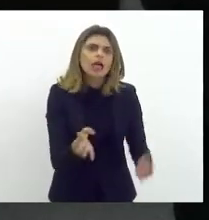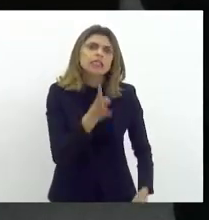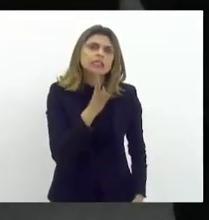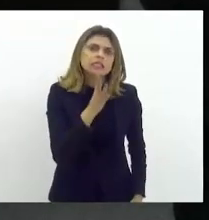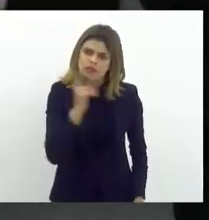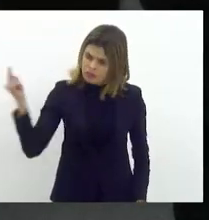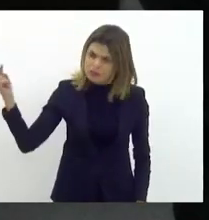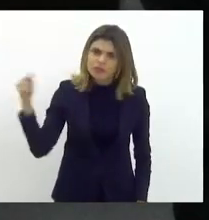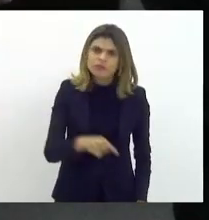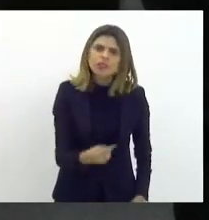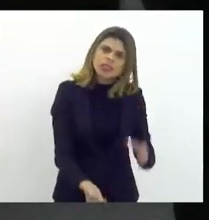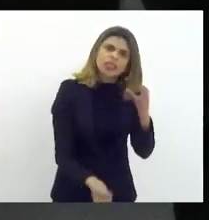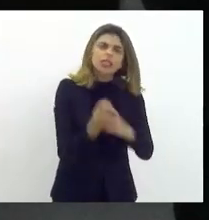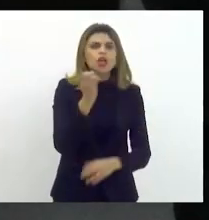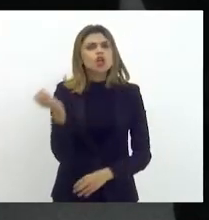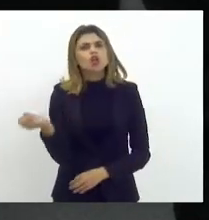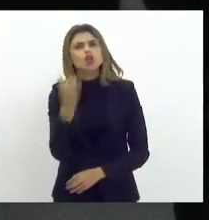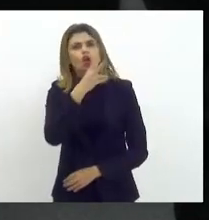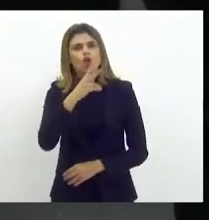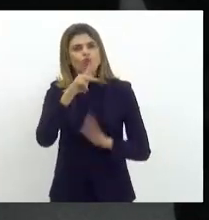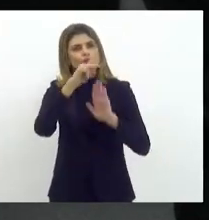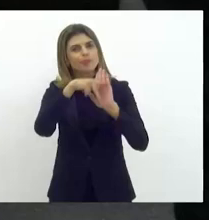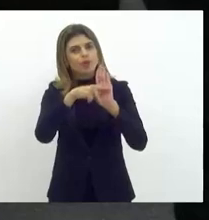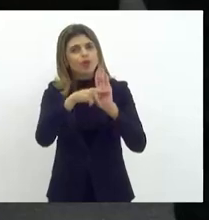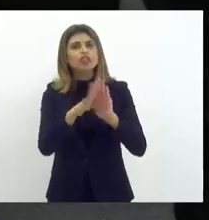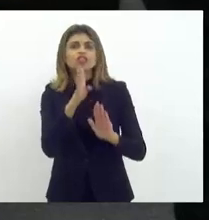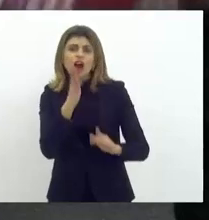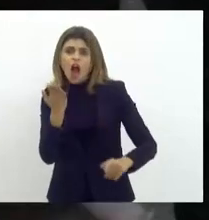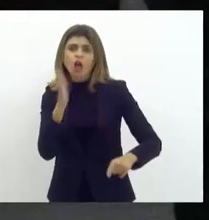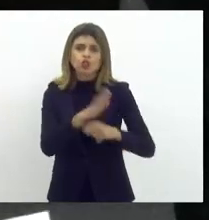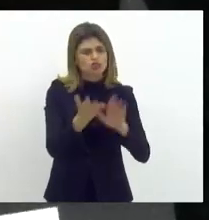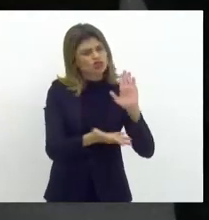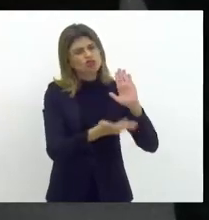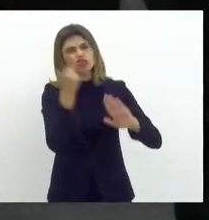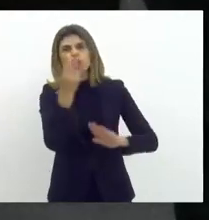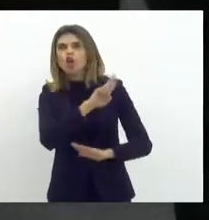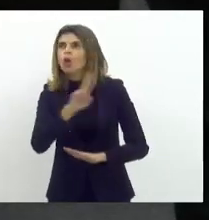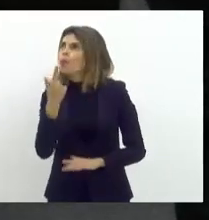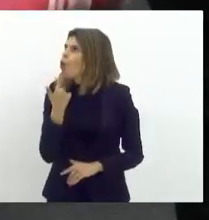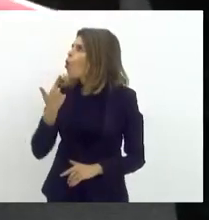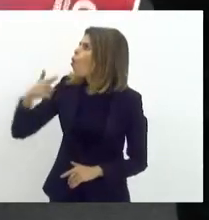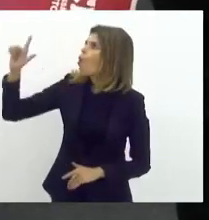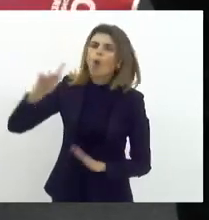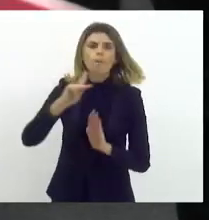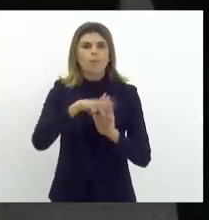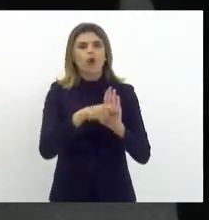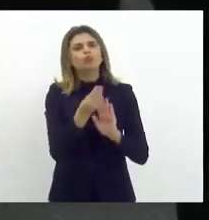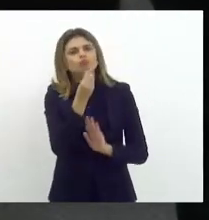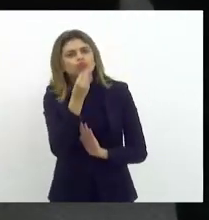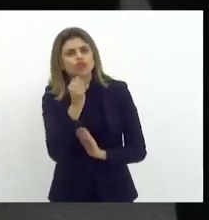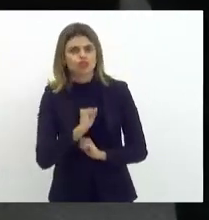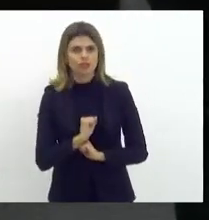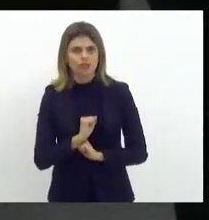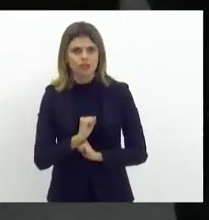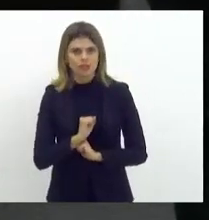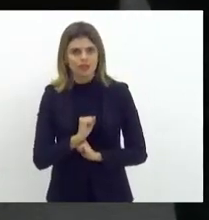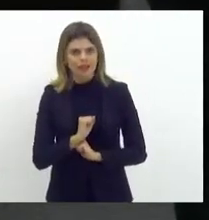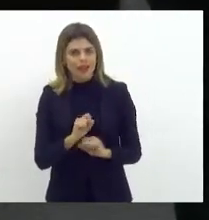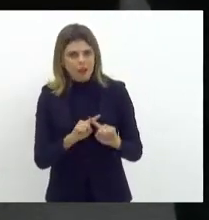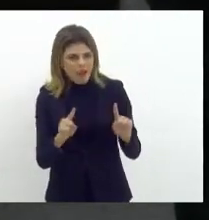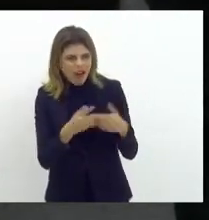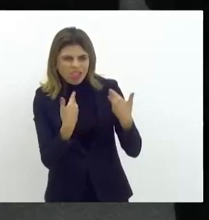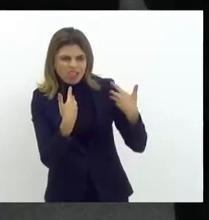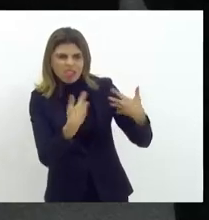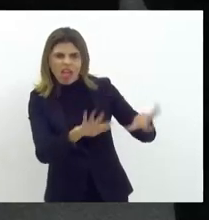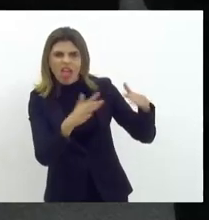um Programa de transferência de renda que tirasse o nome supera RJ botasse um outro nome mas que Não deixasse